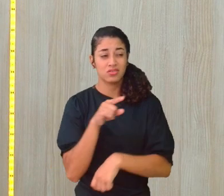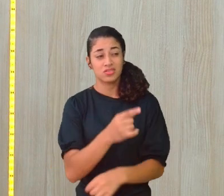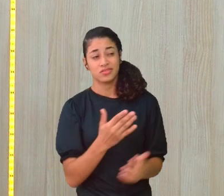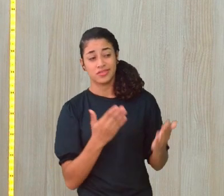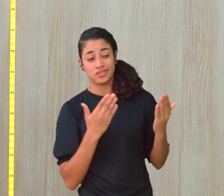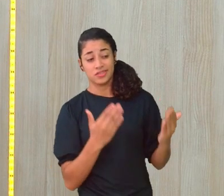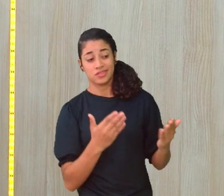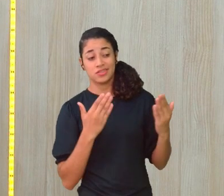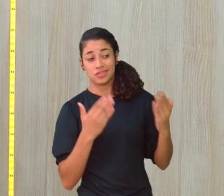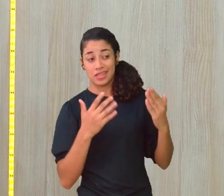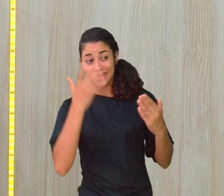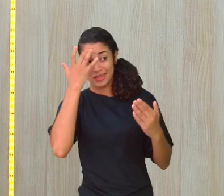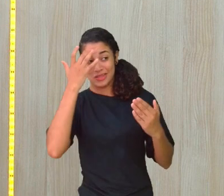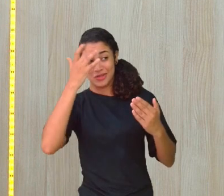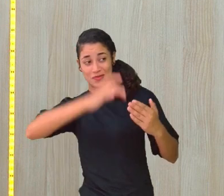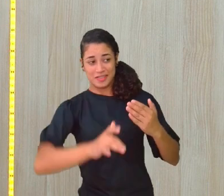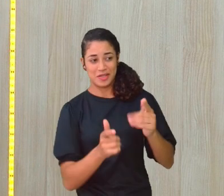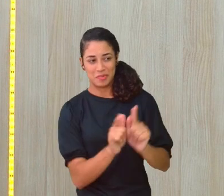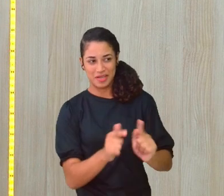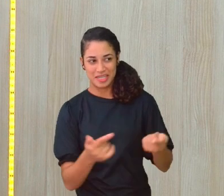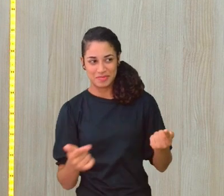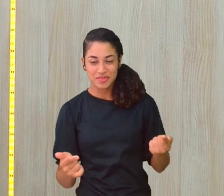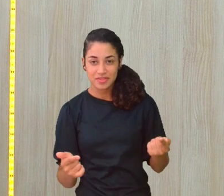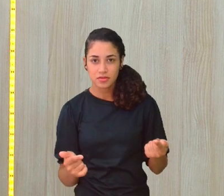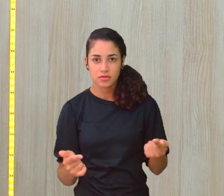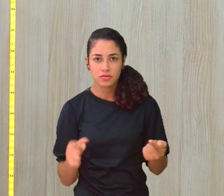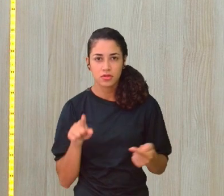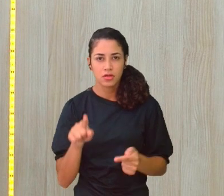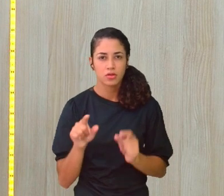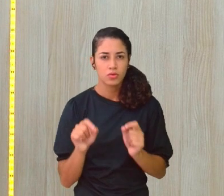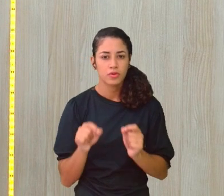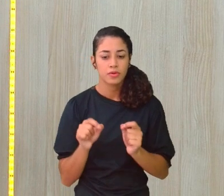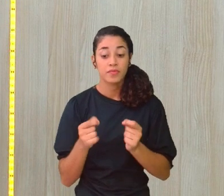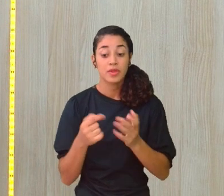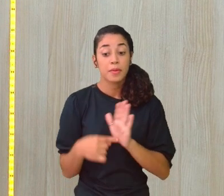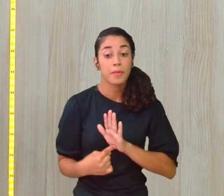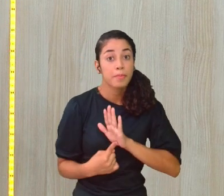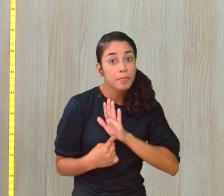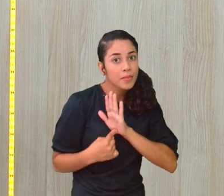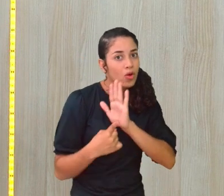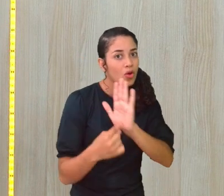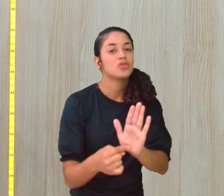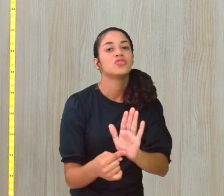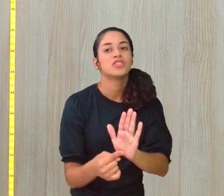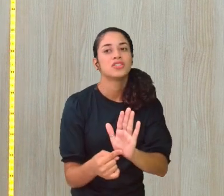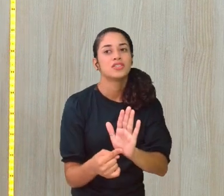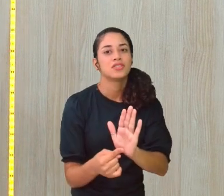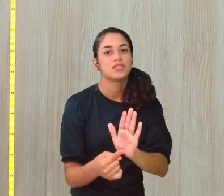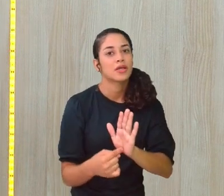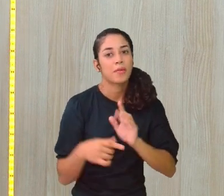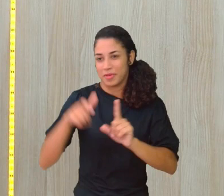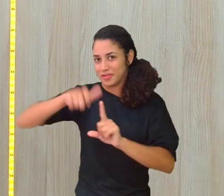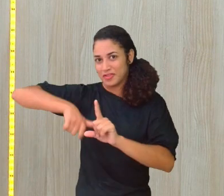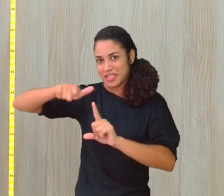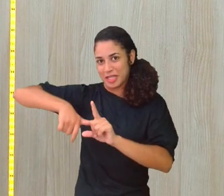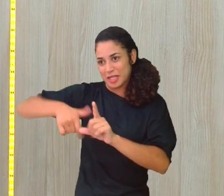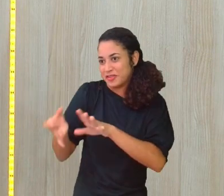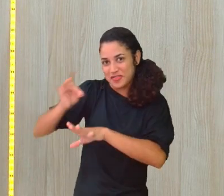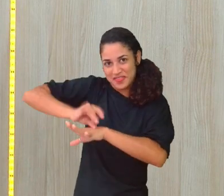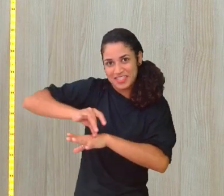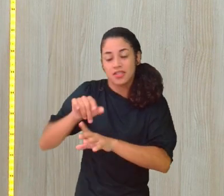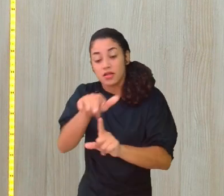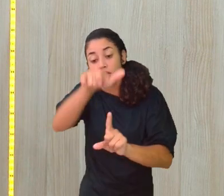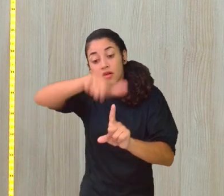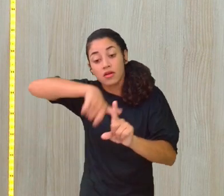porque ele não faz a concordância verbal adequada, ela está explicitando, né, a personagem, Sim. que é fictícia, tá? Isso. Ela